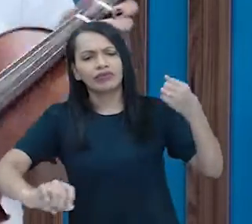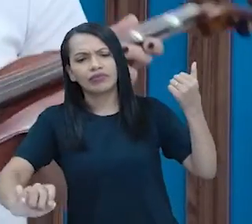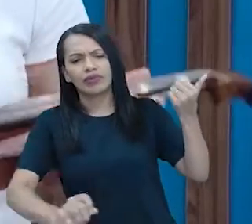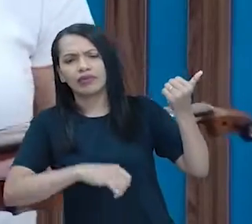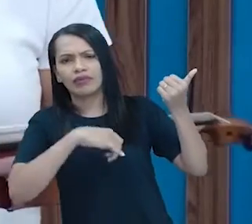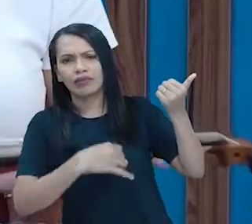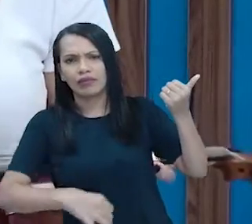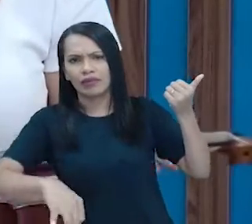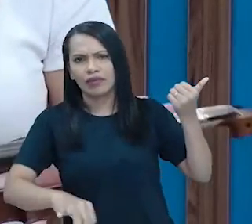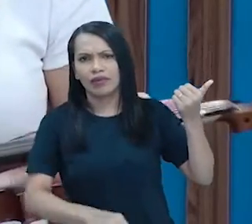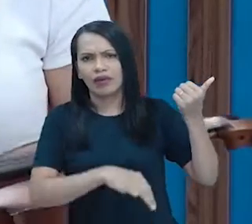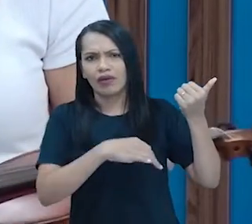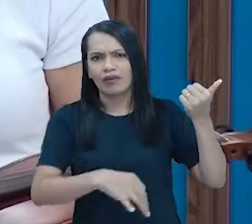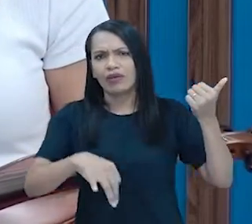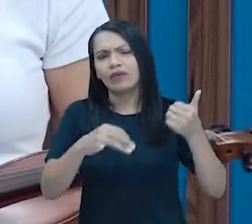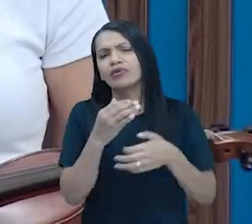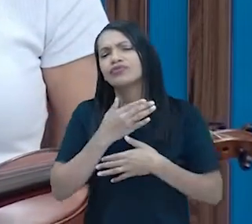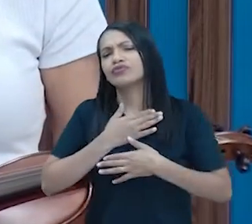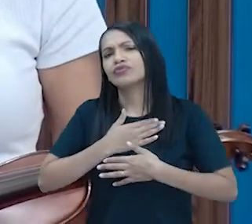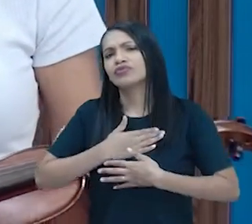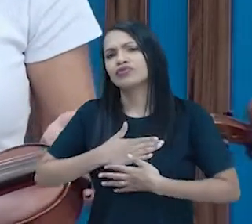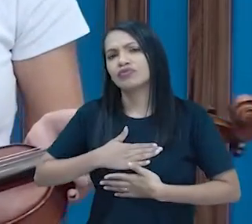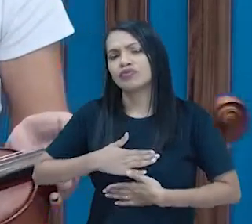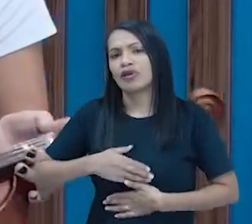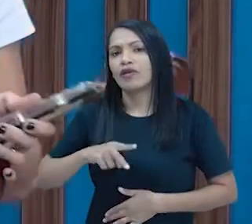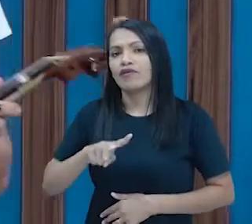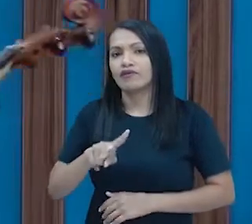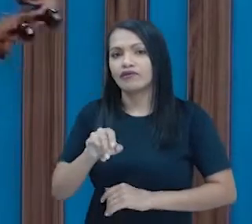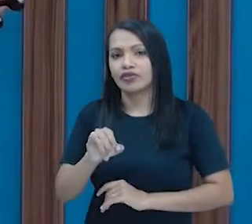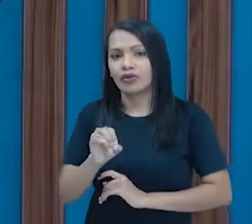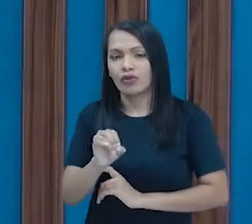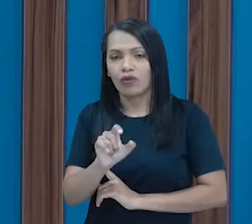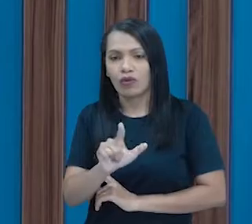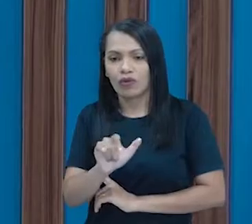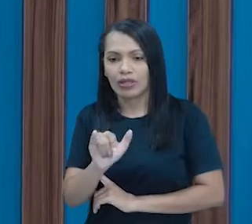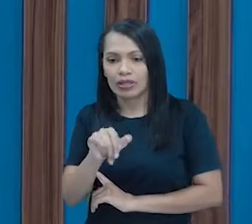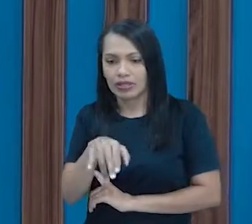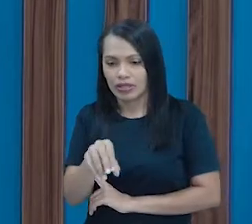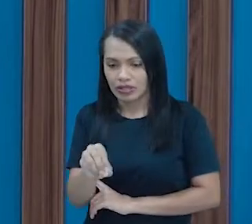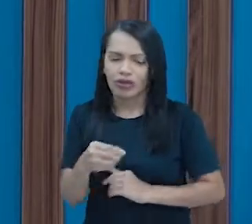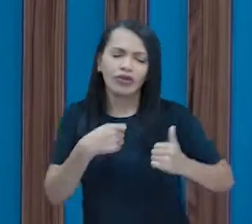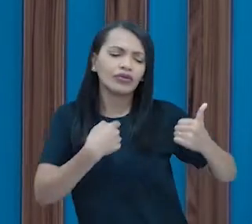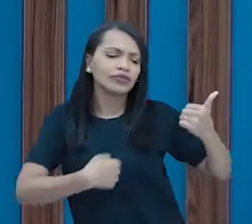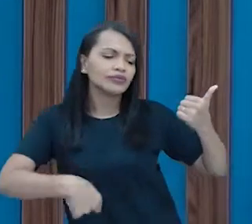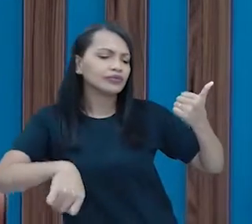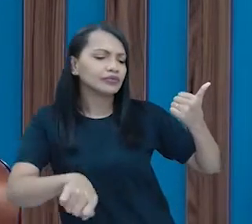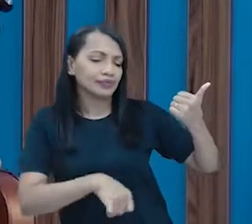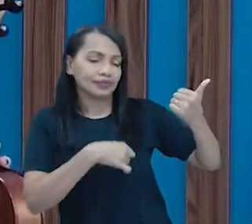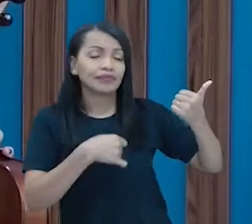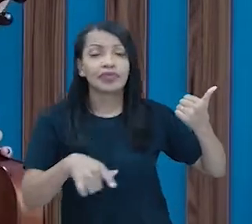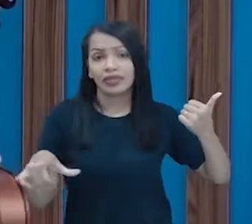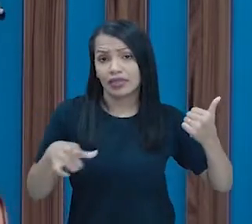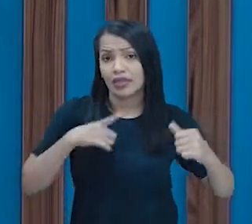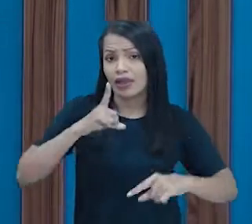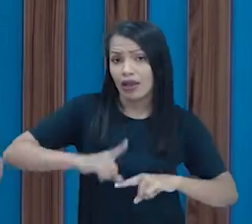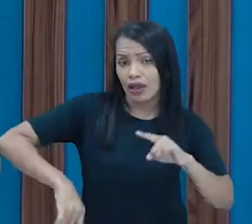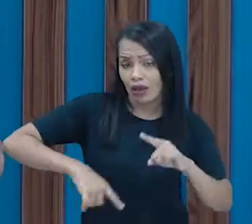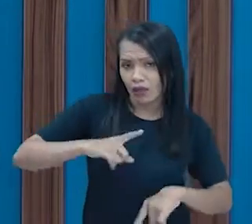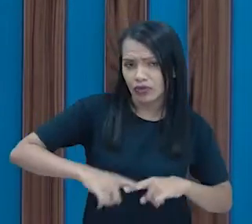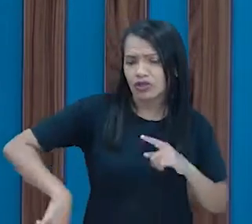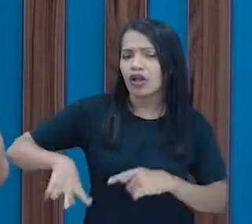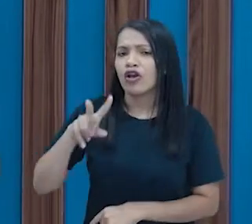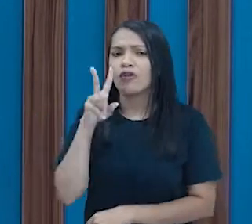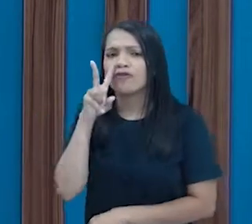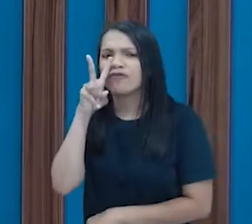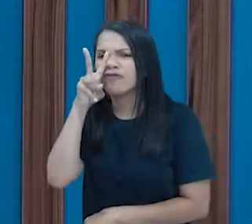é considerado um som mais suave, tá? Mas tem instrumentos que têm já uma característica mais forte, são